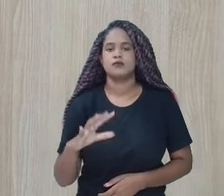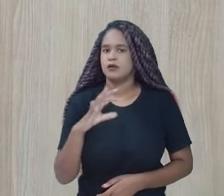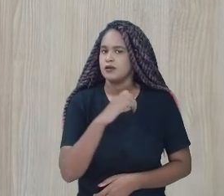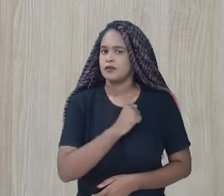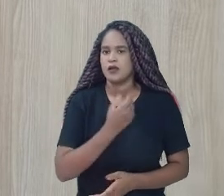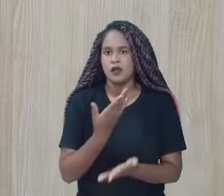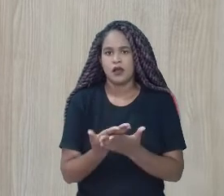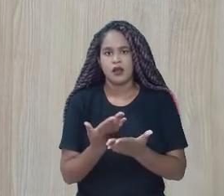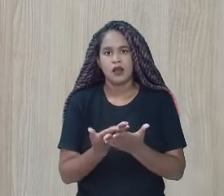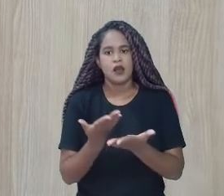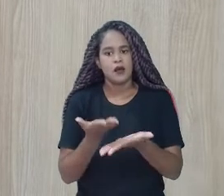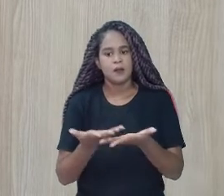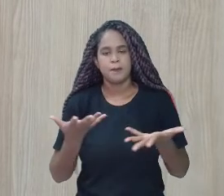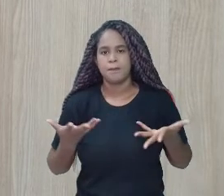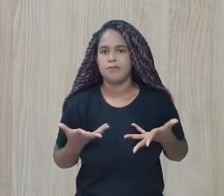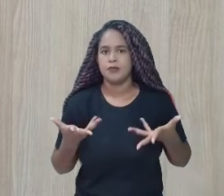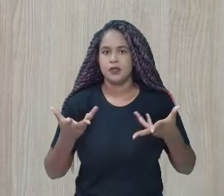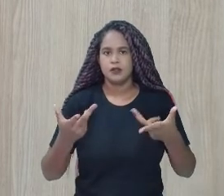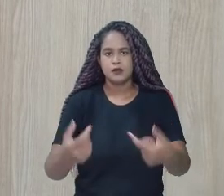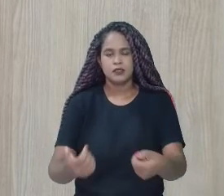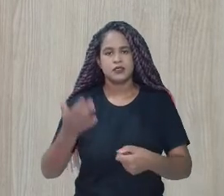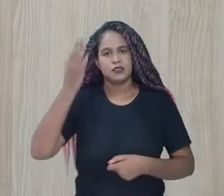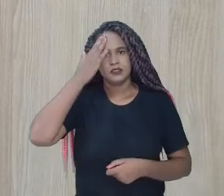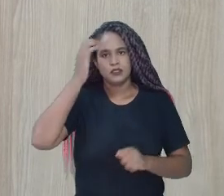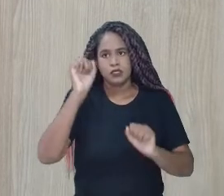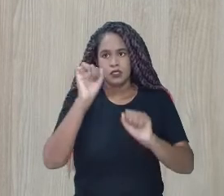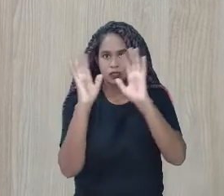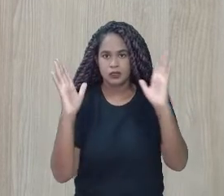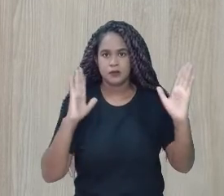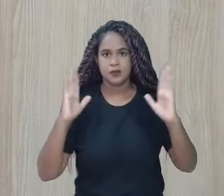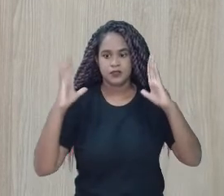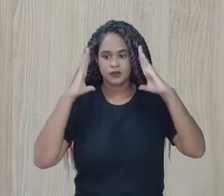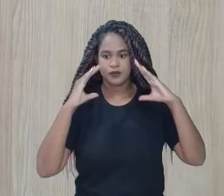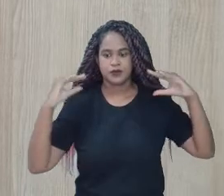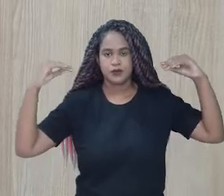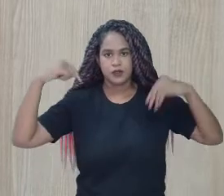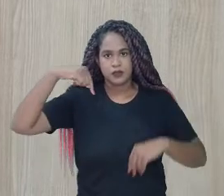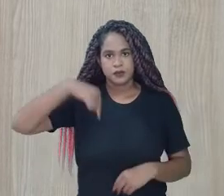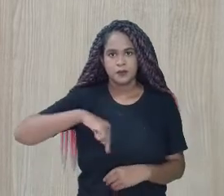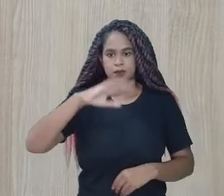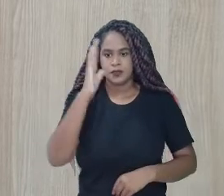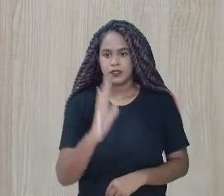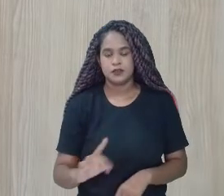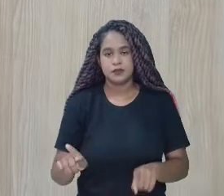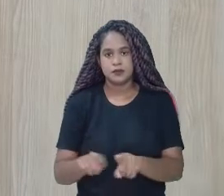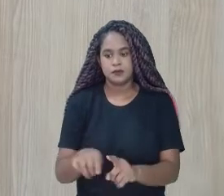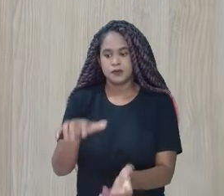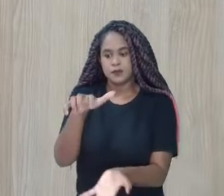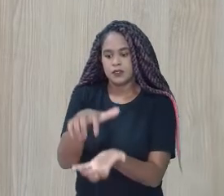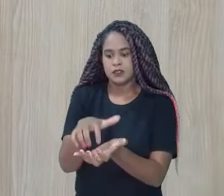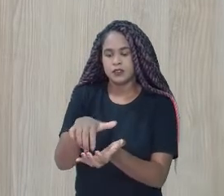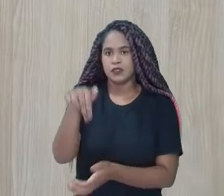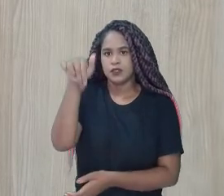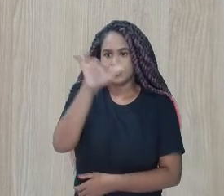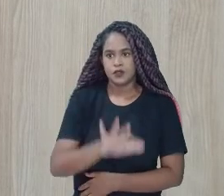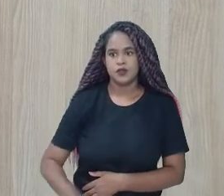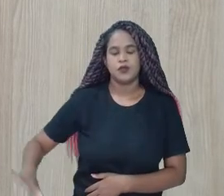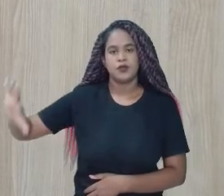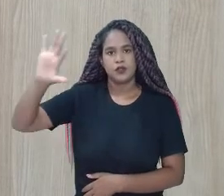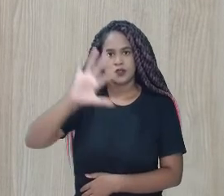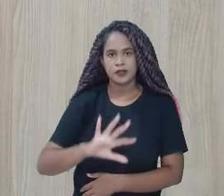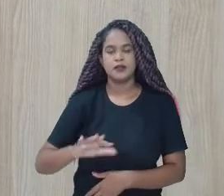viu? Aula maravilhosa mesmo, a entender aí o período holandês aqui no Brasil, aqui em Pernambuco, né, no Nordeste